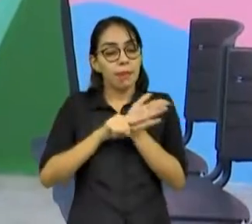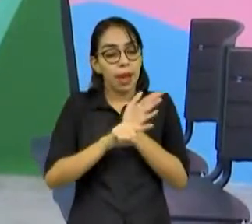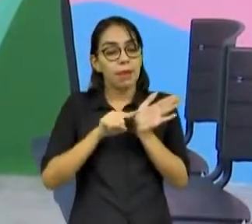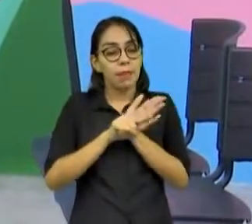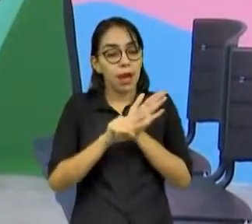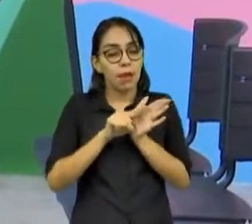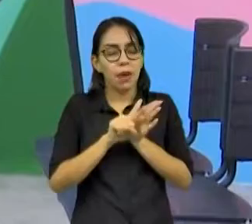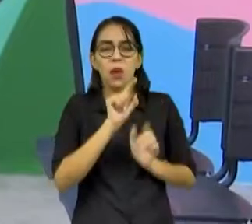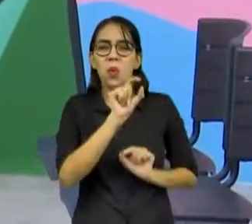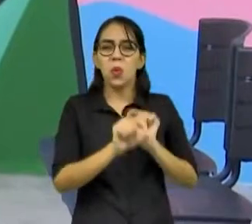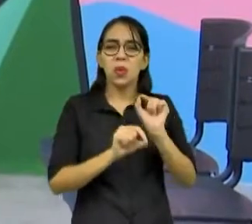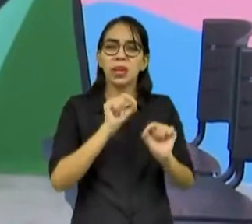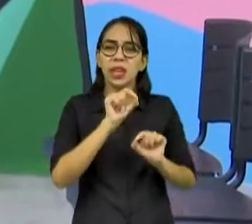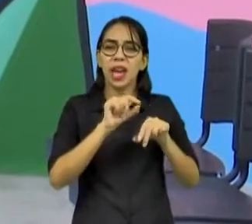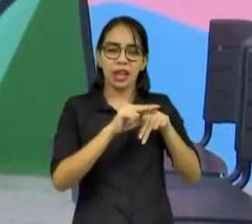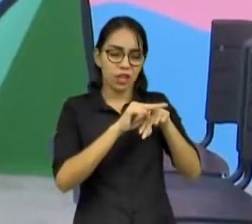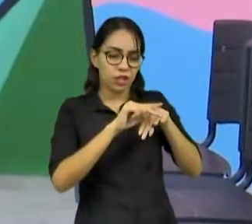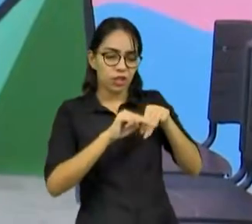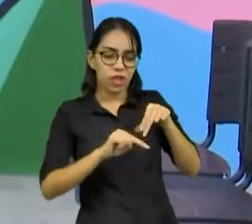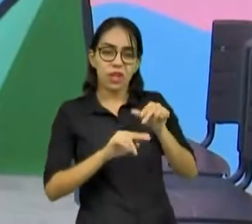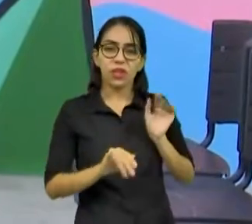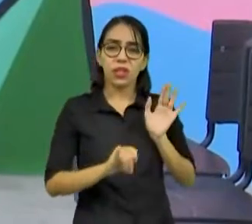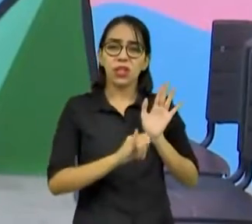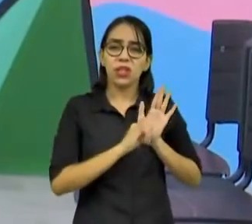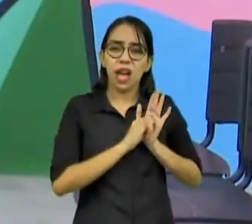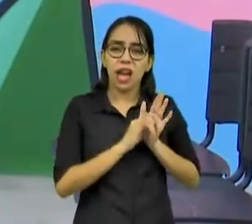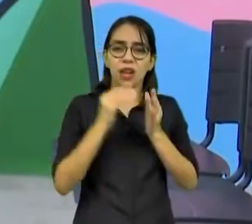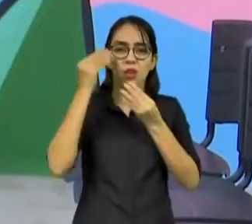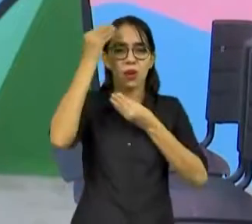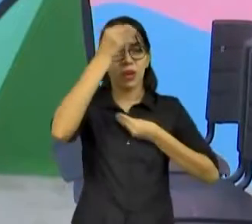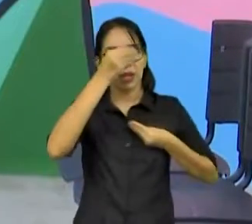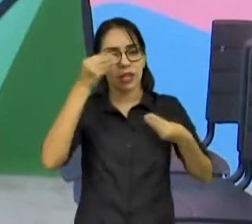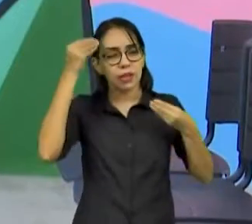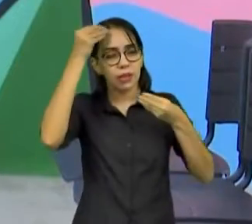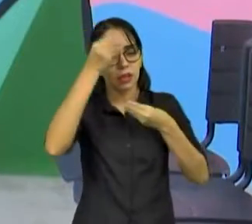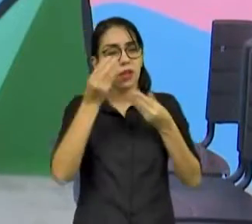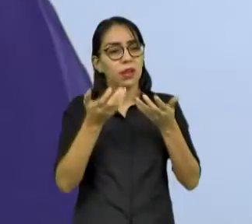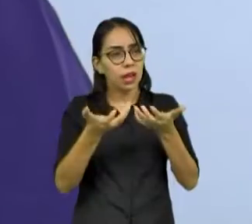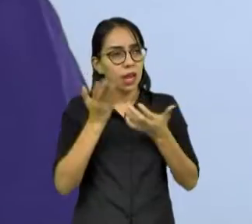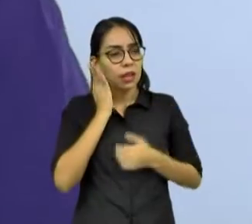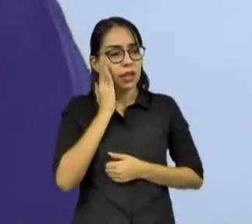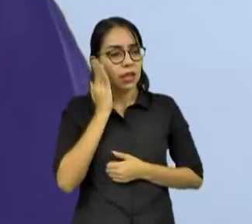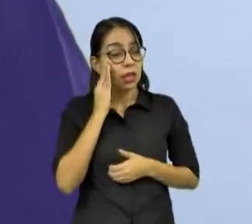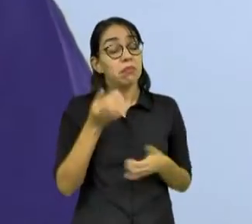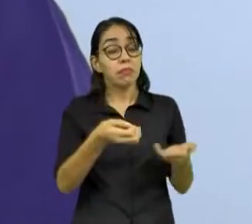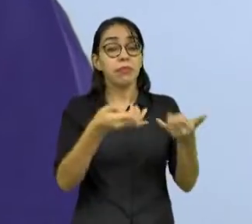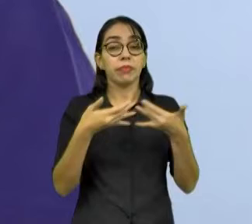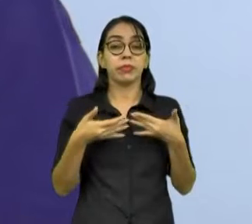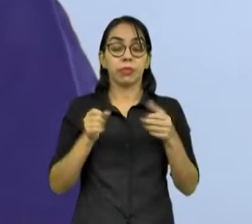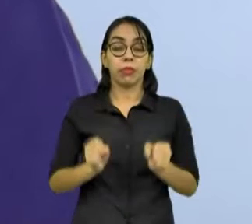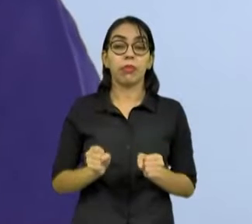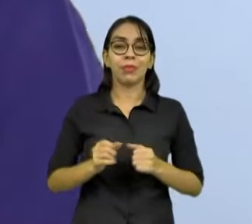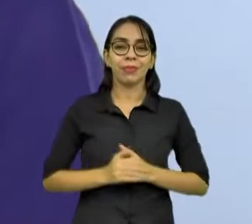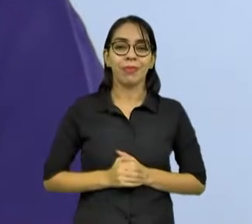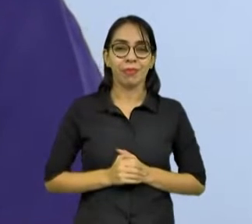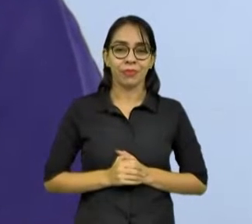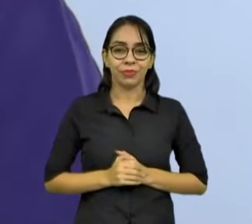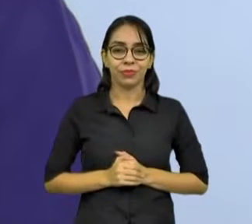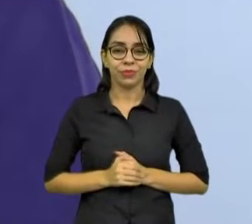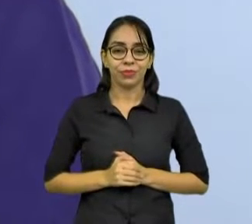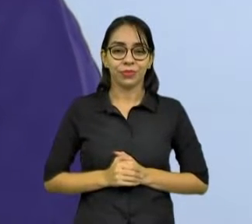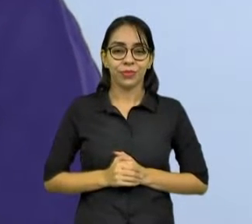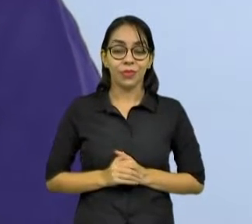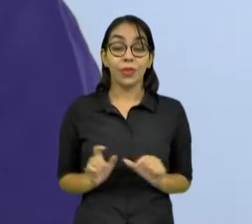de gênero e orientação sexual de membros LGBT+, de suas famílias. Que tipo de orientação e atendimento a